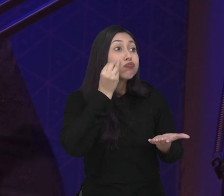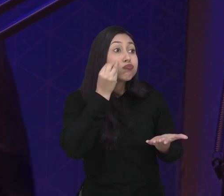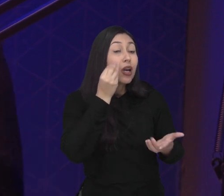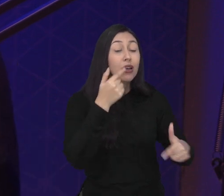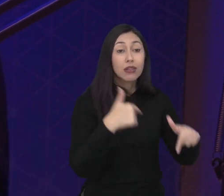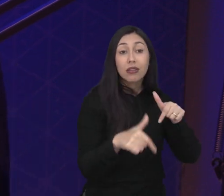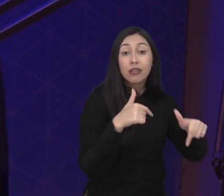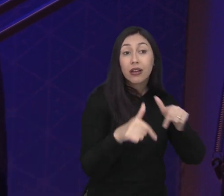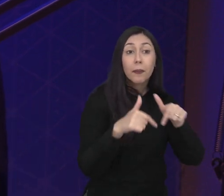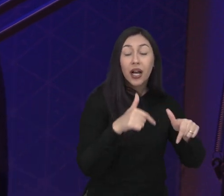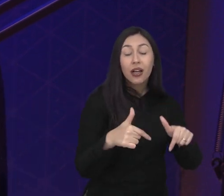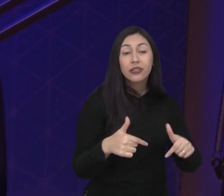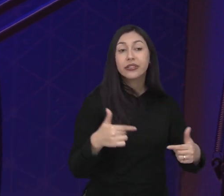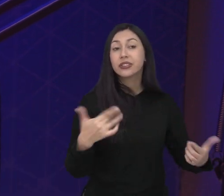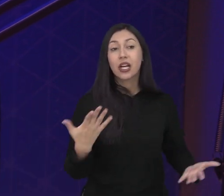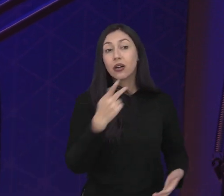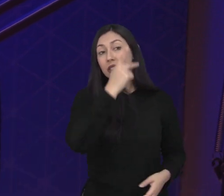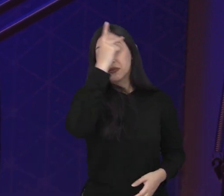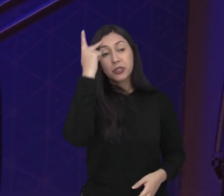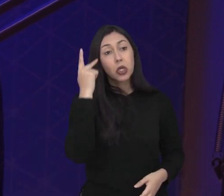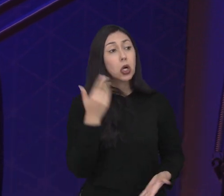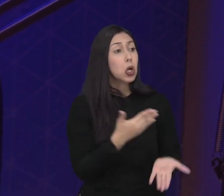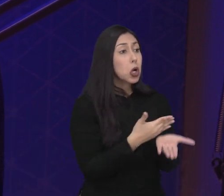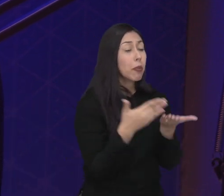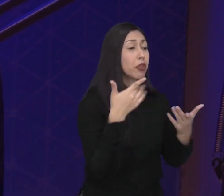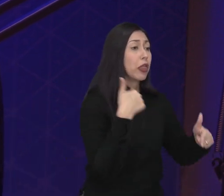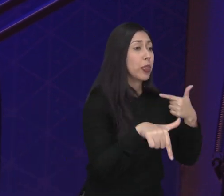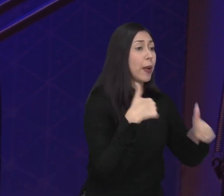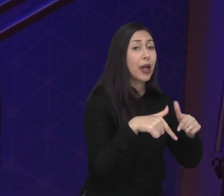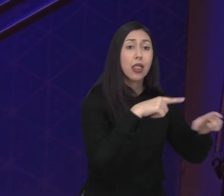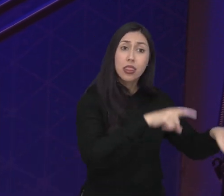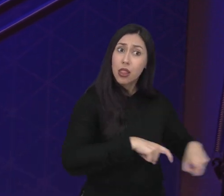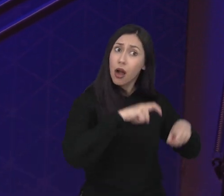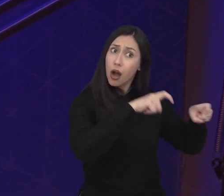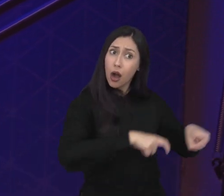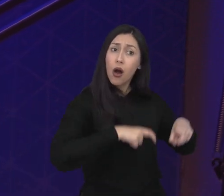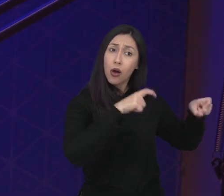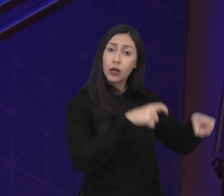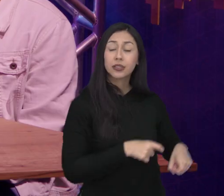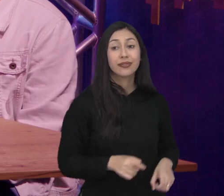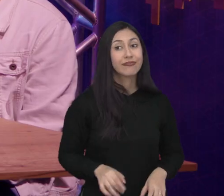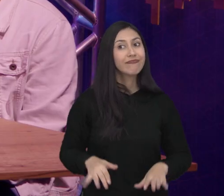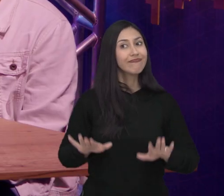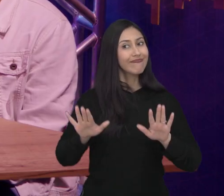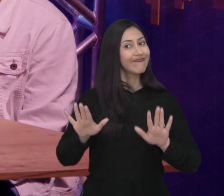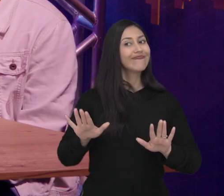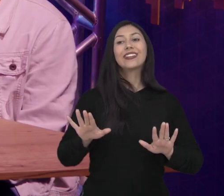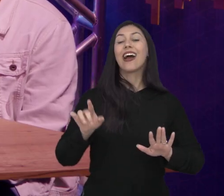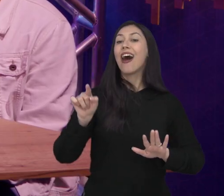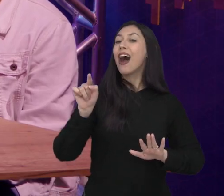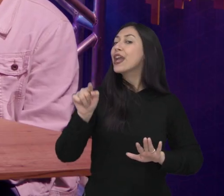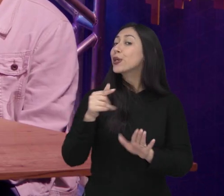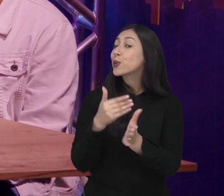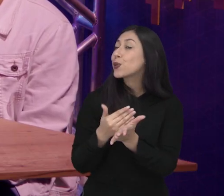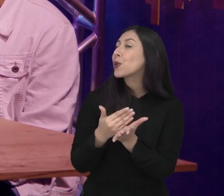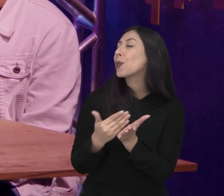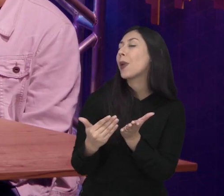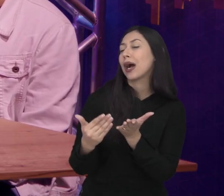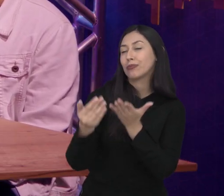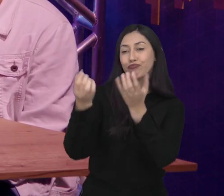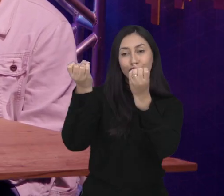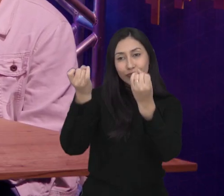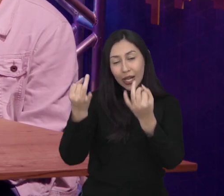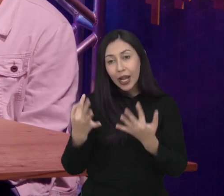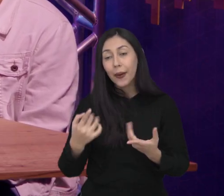vir para cá para enriquecer, mas muita gente foi assim, trabalhar nas roças aí mesmo. E aí é que entra,